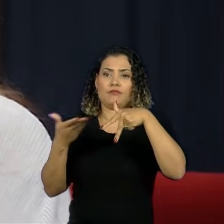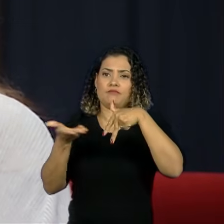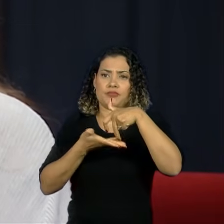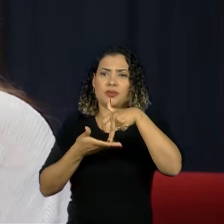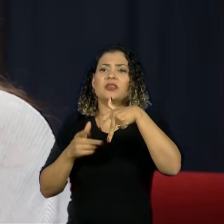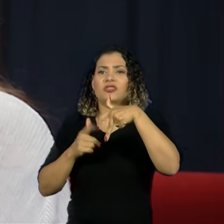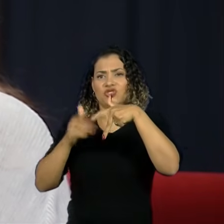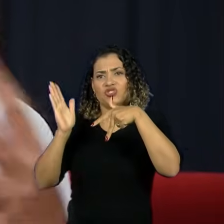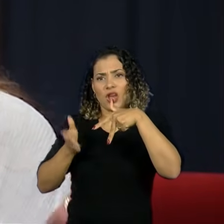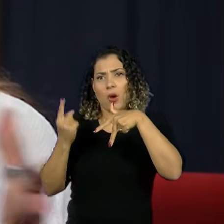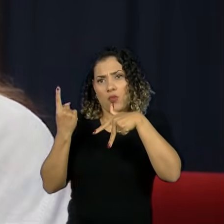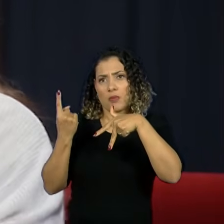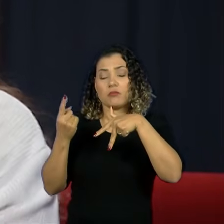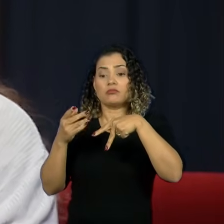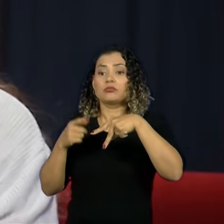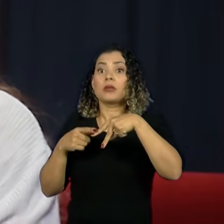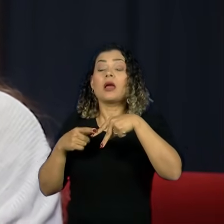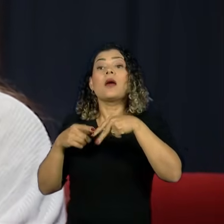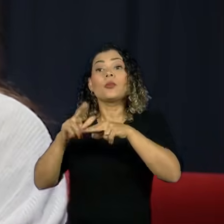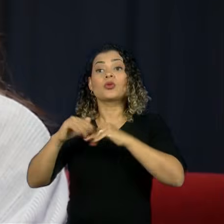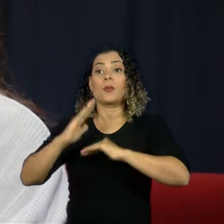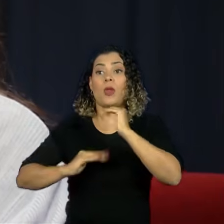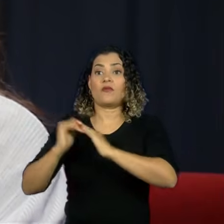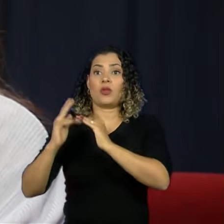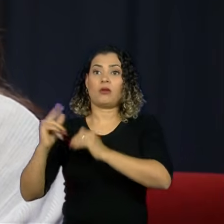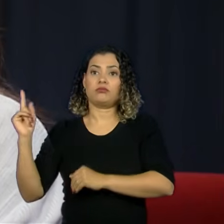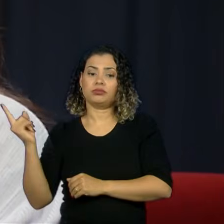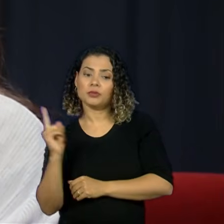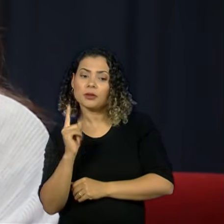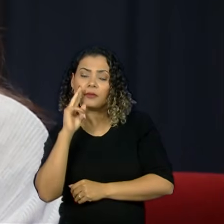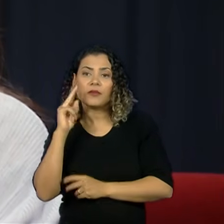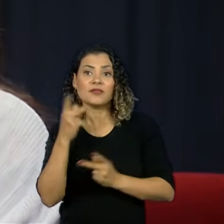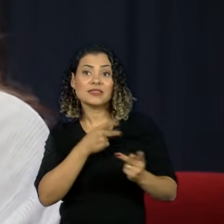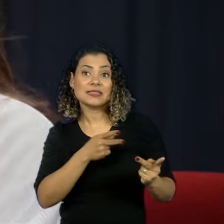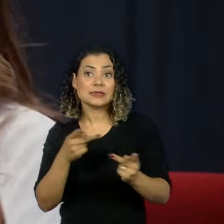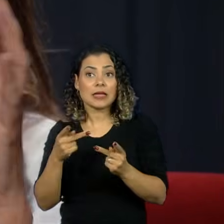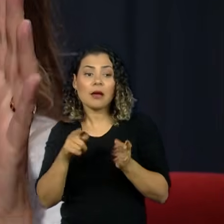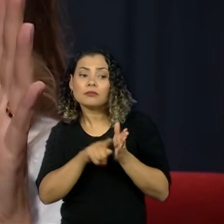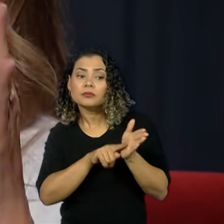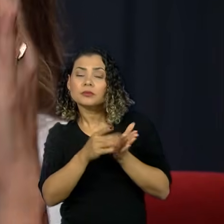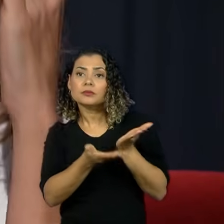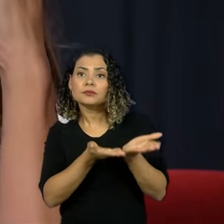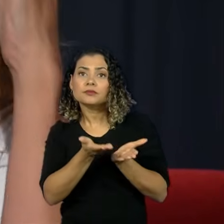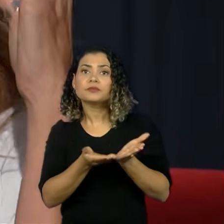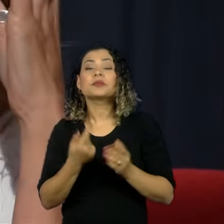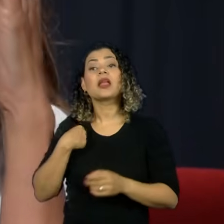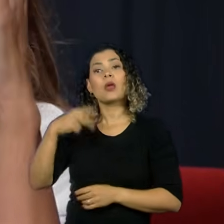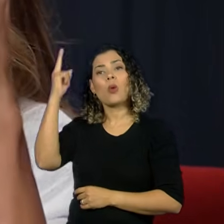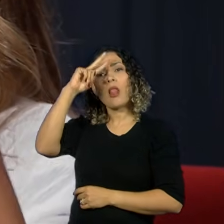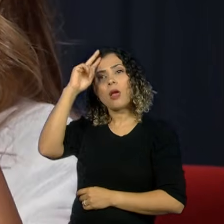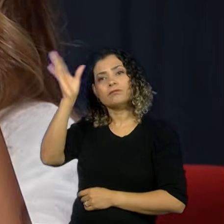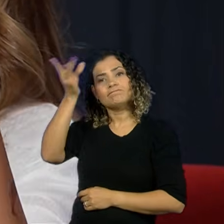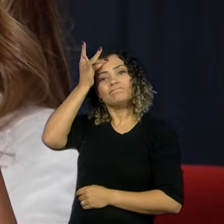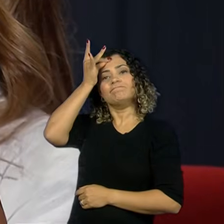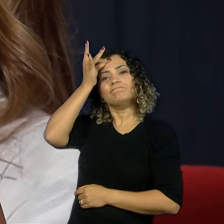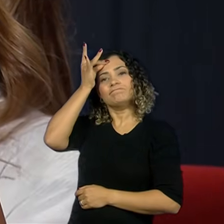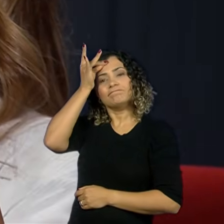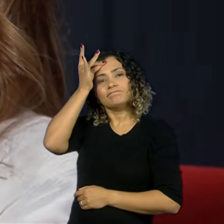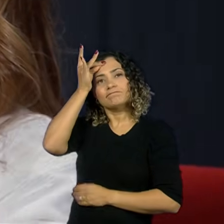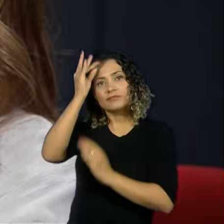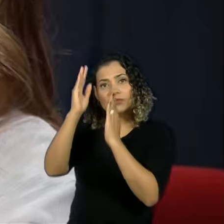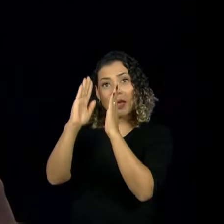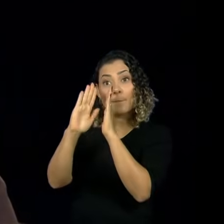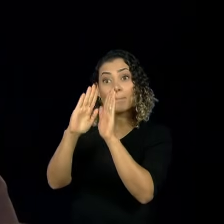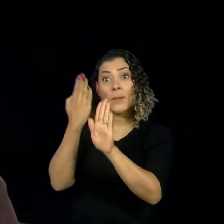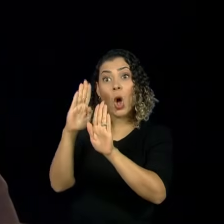e vinha o cirurgião vascular para visitá-la, e eu lembro que eu tenho essa cena na minha cabeça, assim, de olhar na